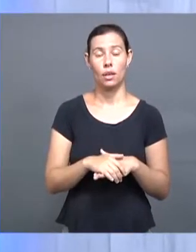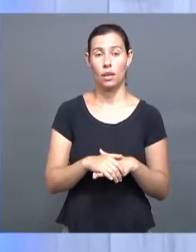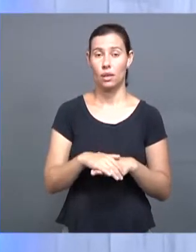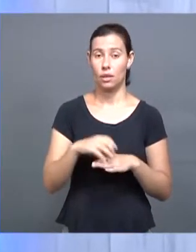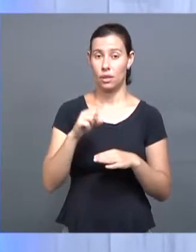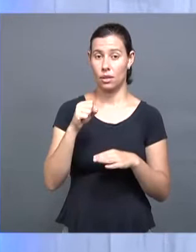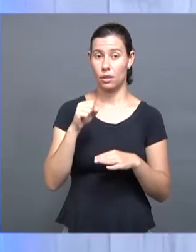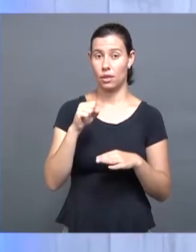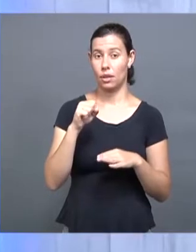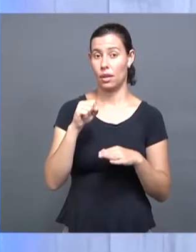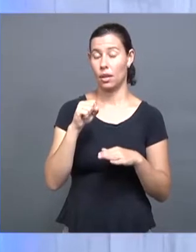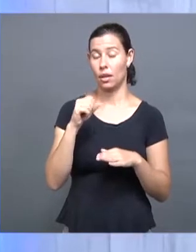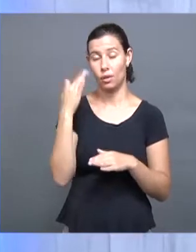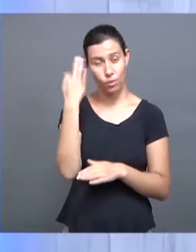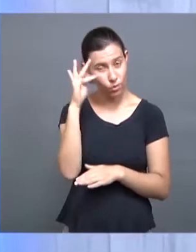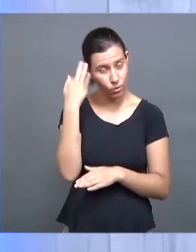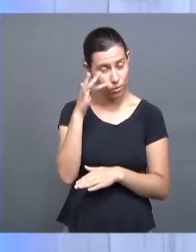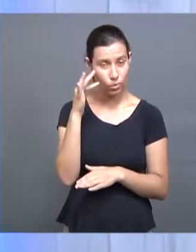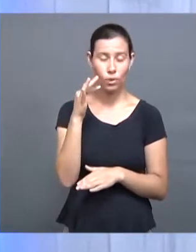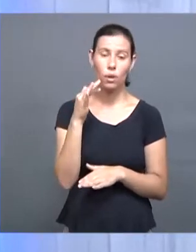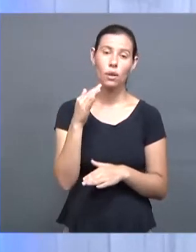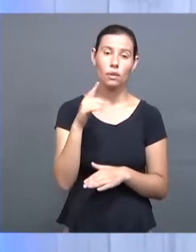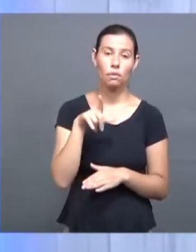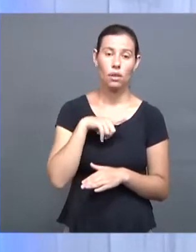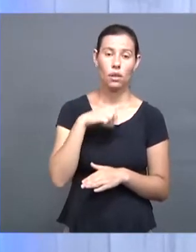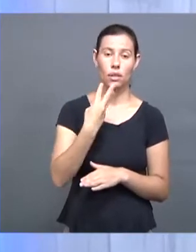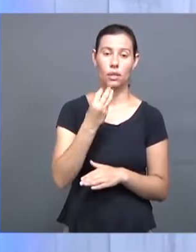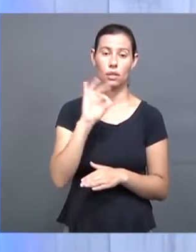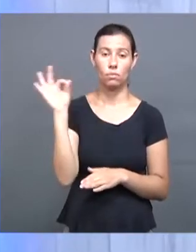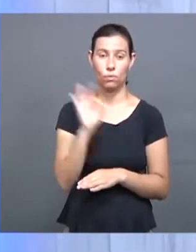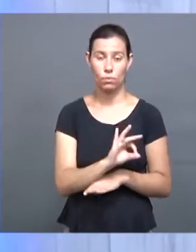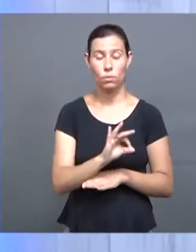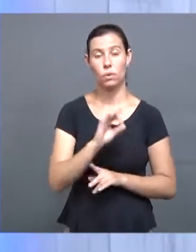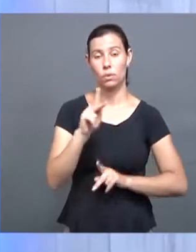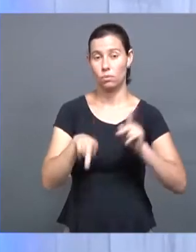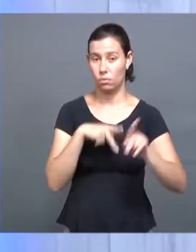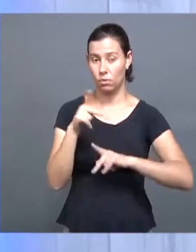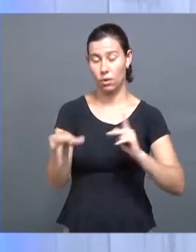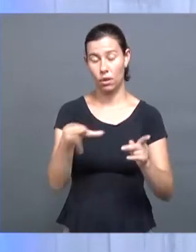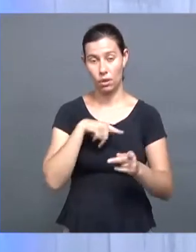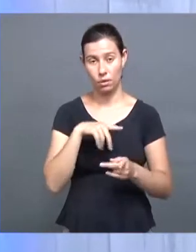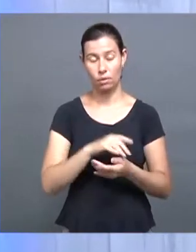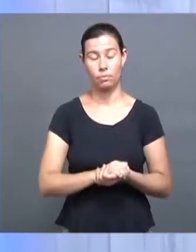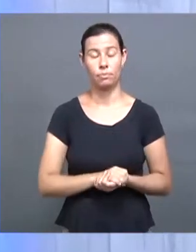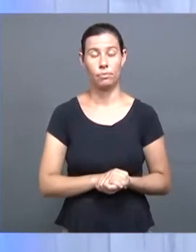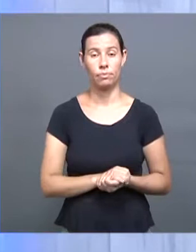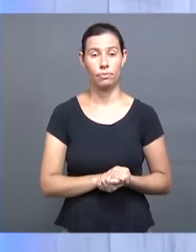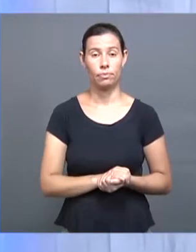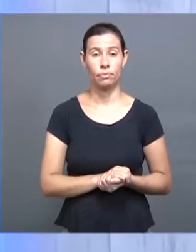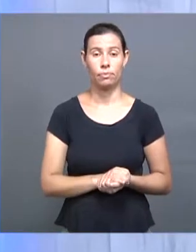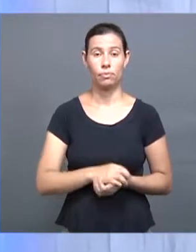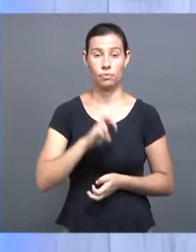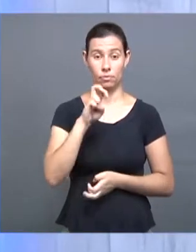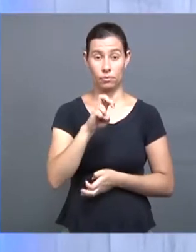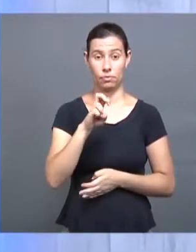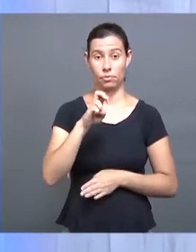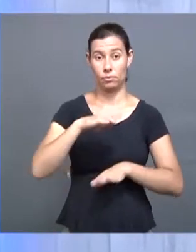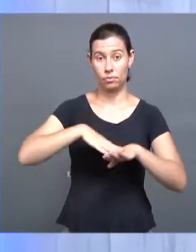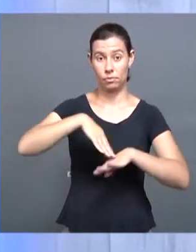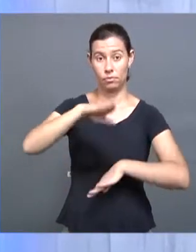doença muito comum, em torno de 30% da população tem. Então, é a quinta maior causa de